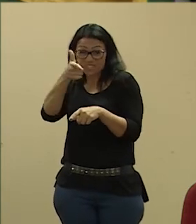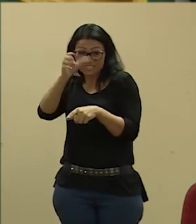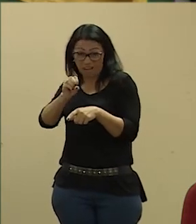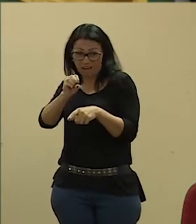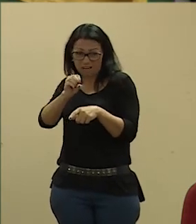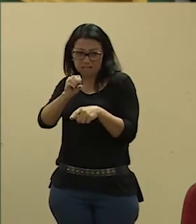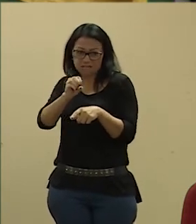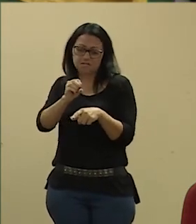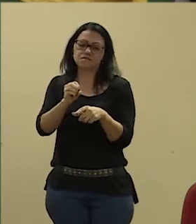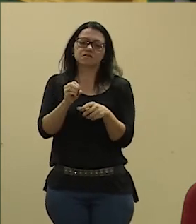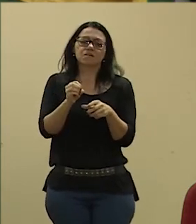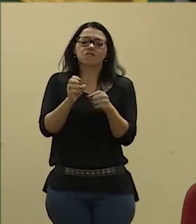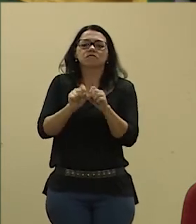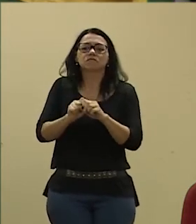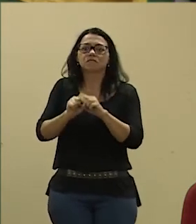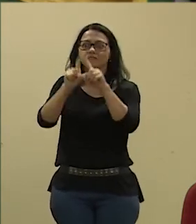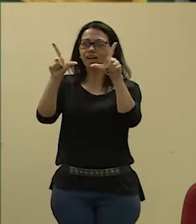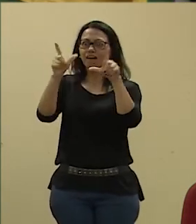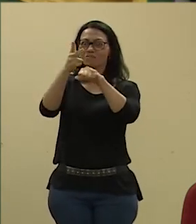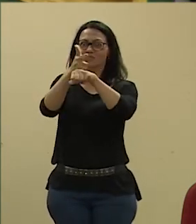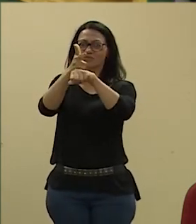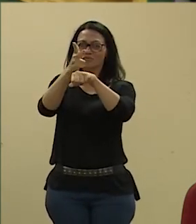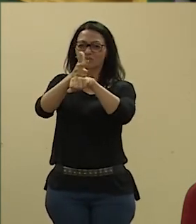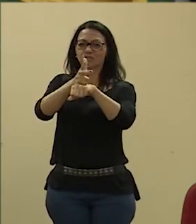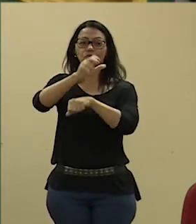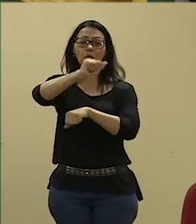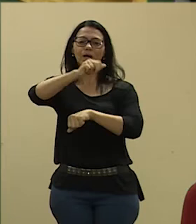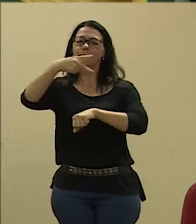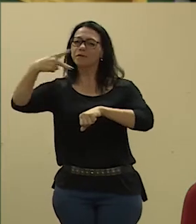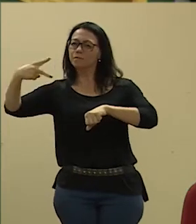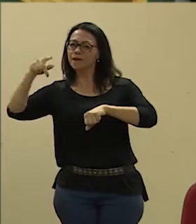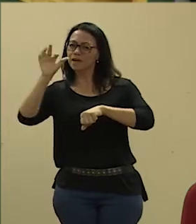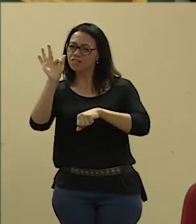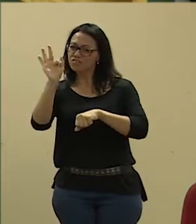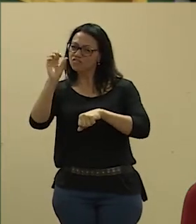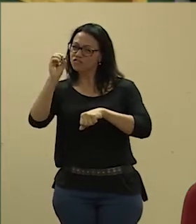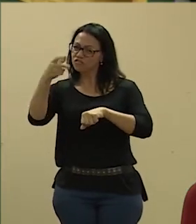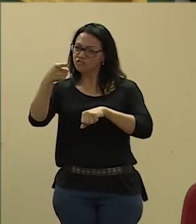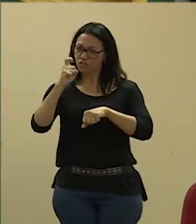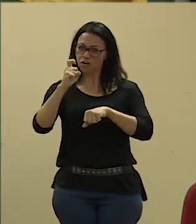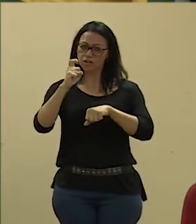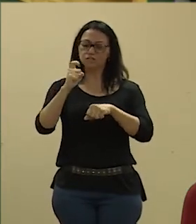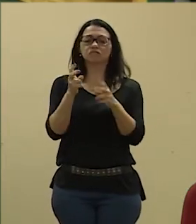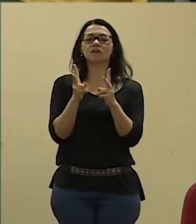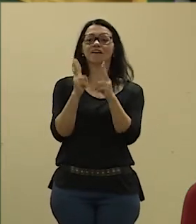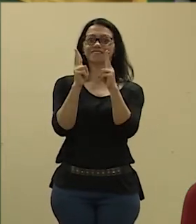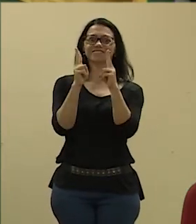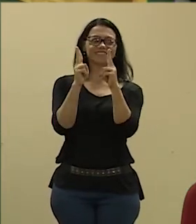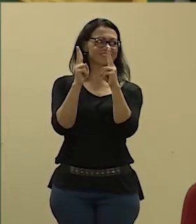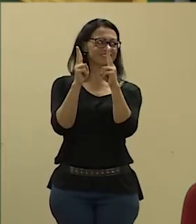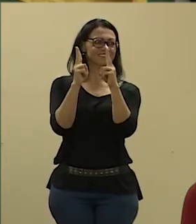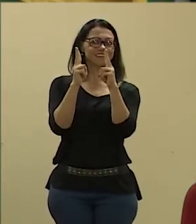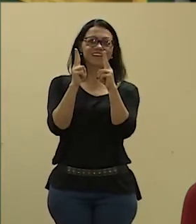como movie maker mas você abre um vídeo utilizando aquele aplicativo fotos que vem nativo no windows 10 você tem a função de editar e quando você digita